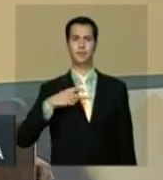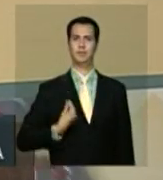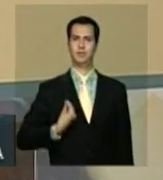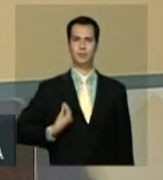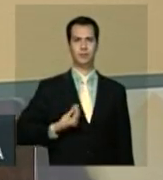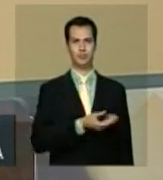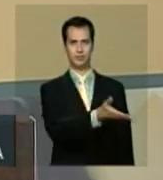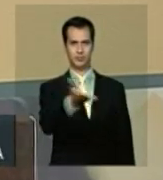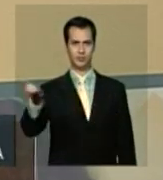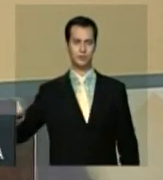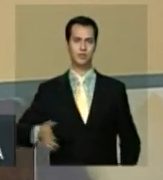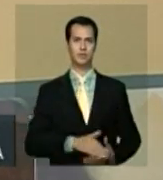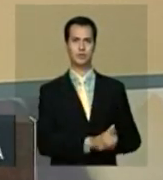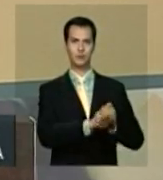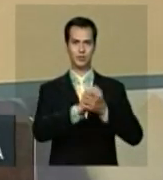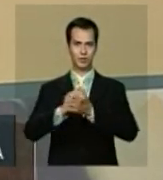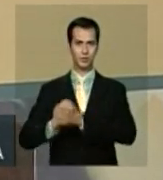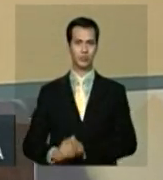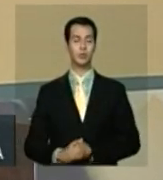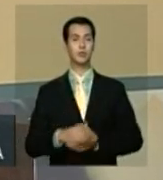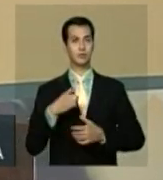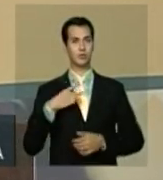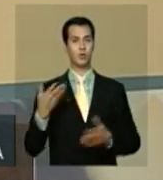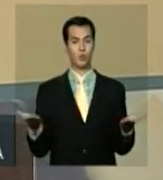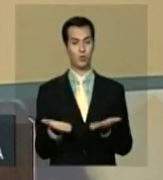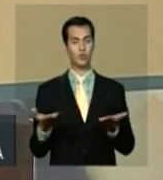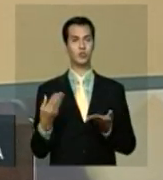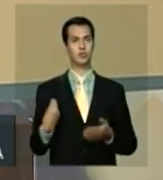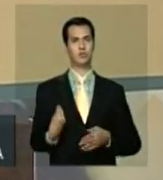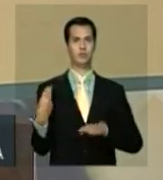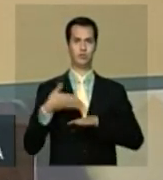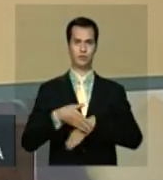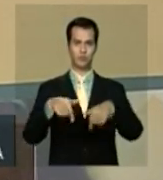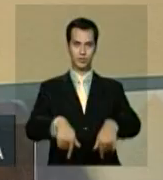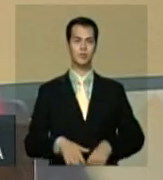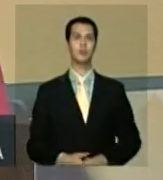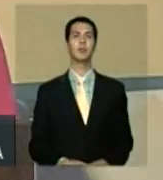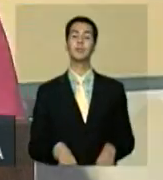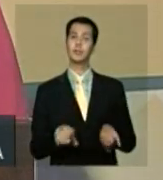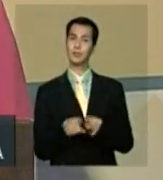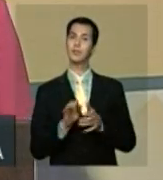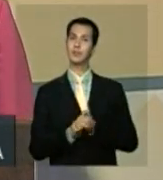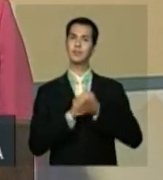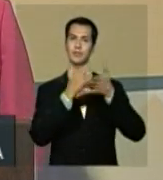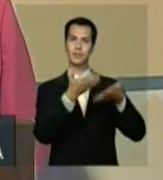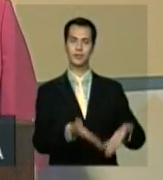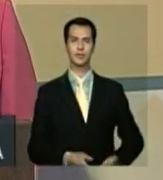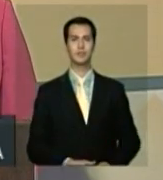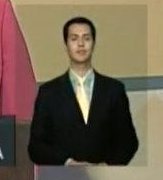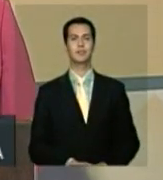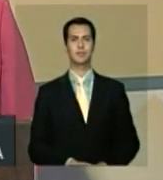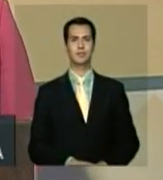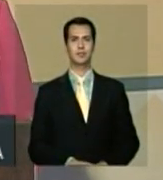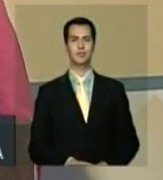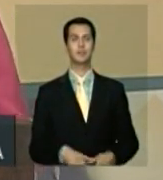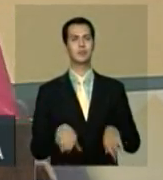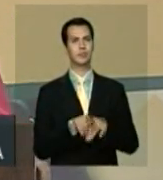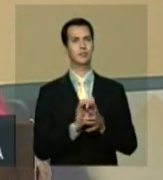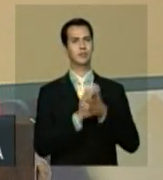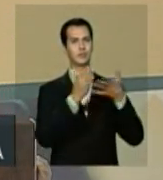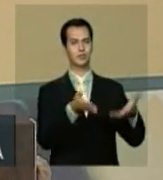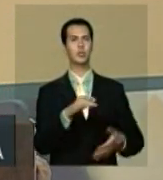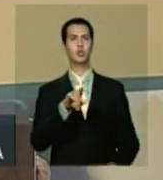presentes que estão participando dessa cerimônia cumprimento também o Senor Eduardo